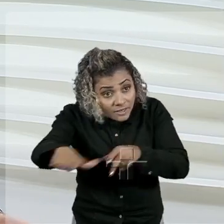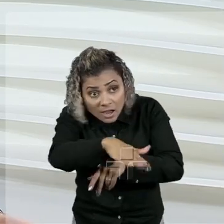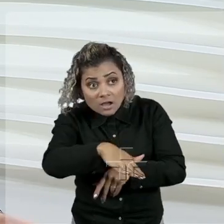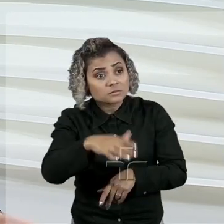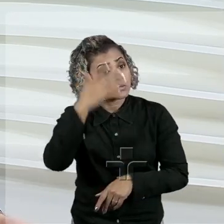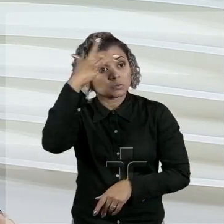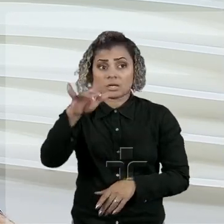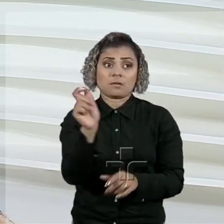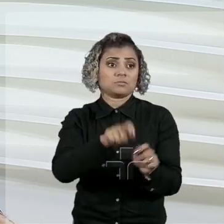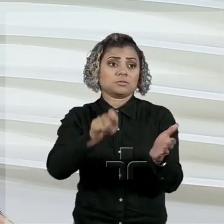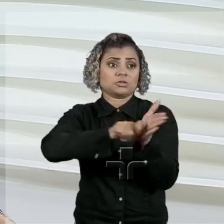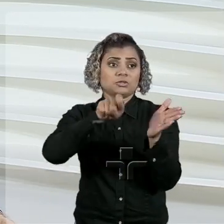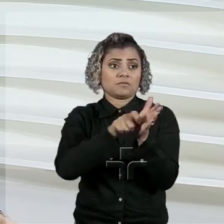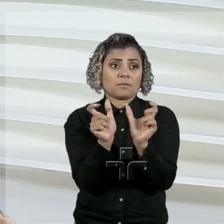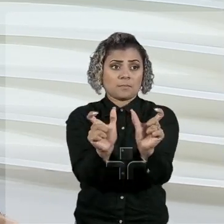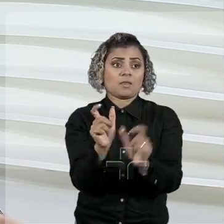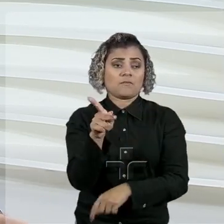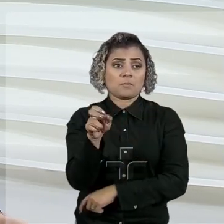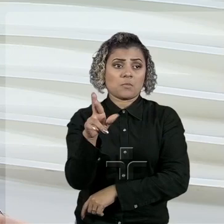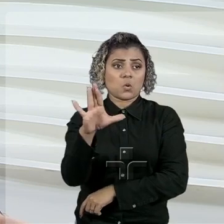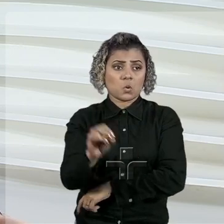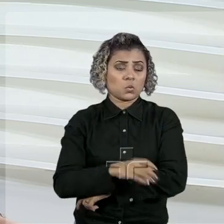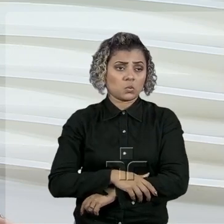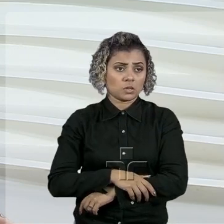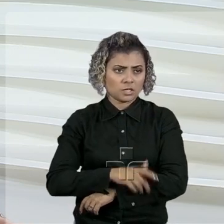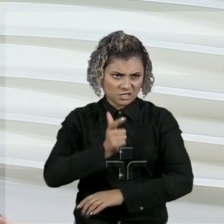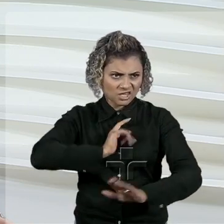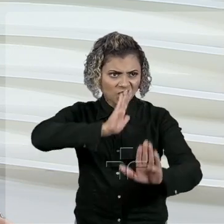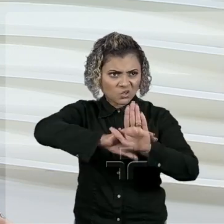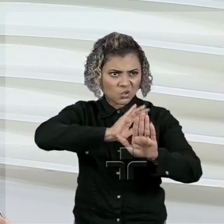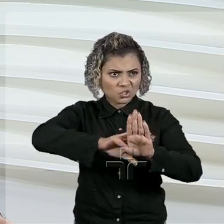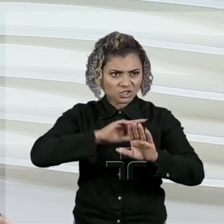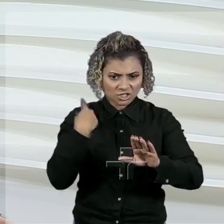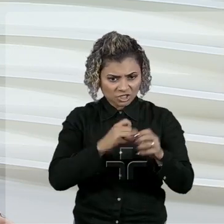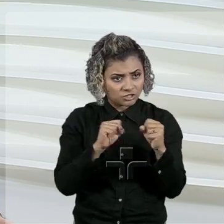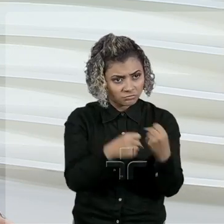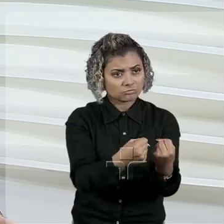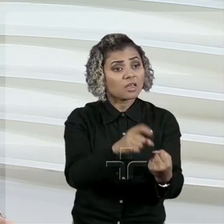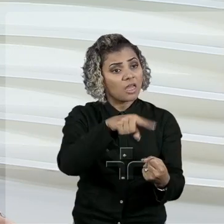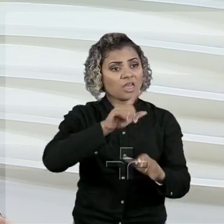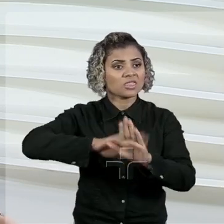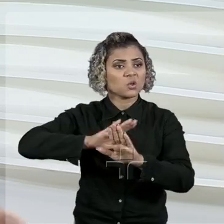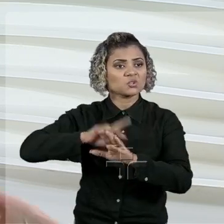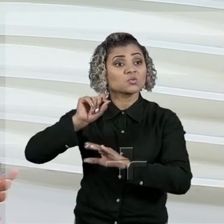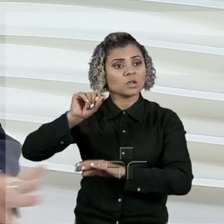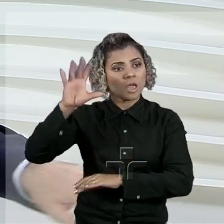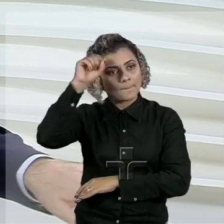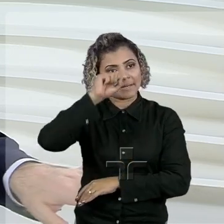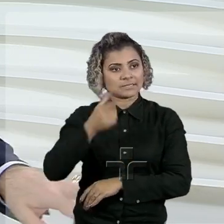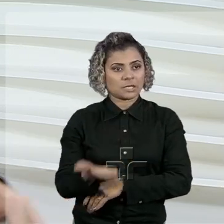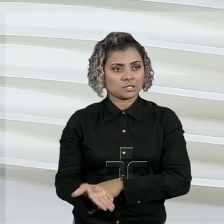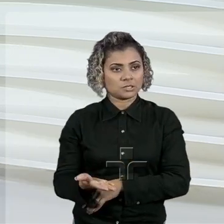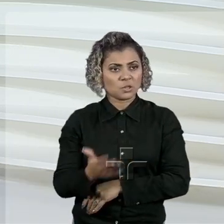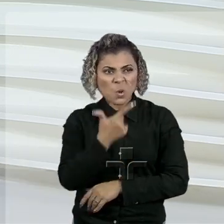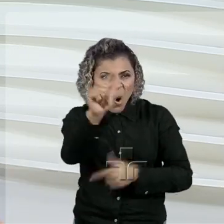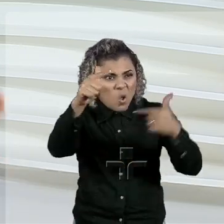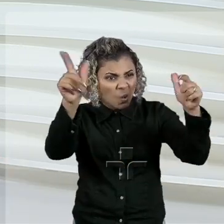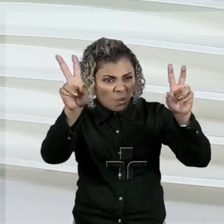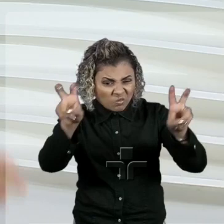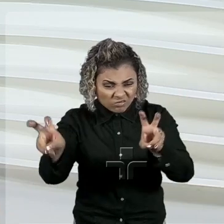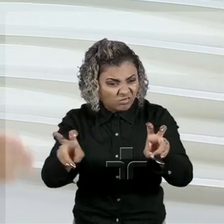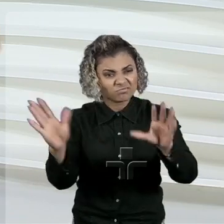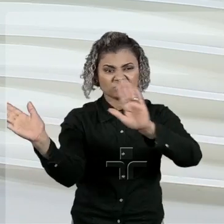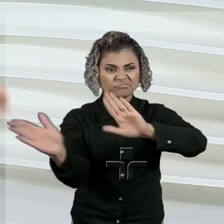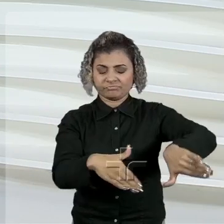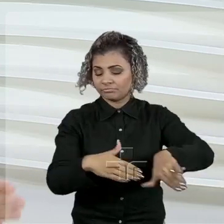palavra porco. Se tem alguma ideologia que a gente precisa defender, é a ideologia da aprendizagem. O resto a gente tem que tirar da frente e